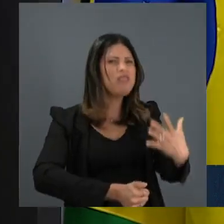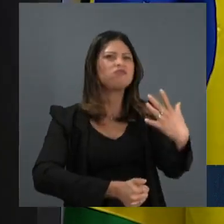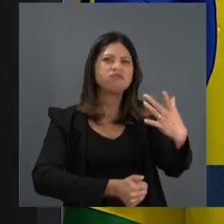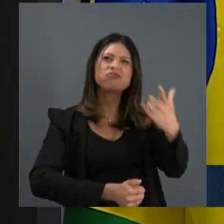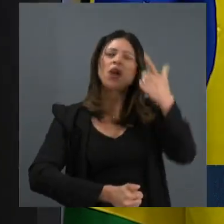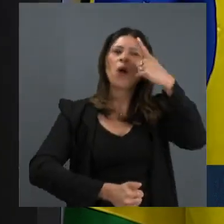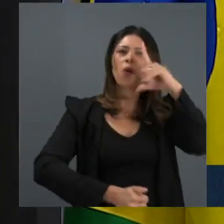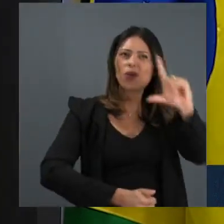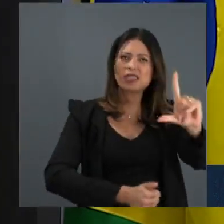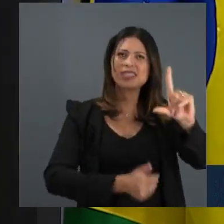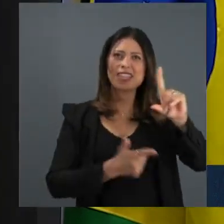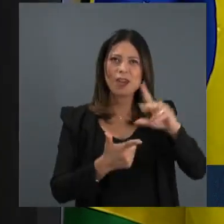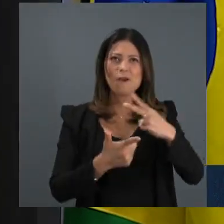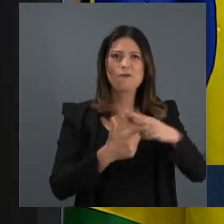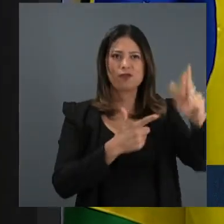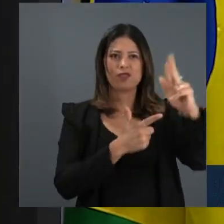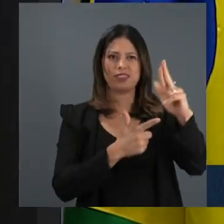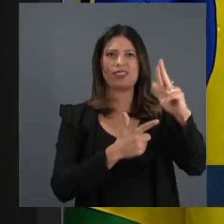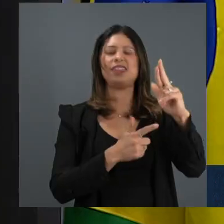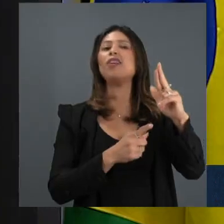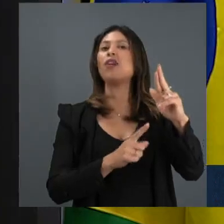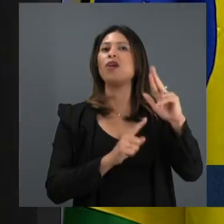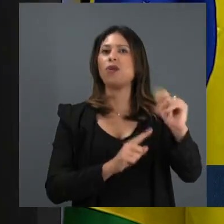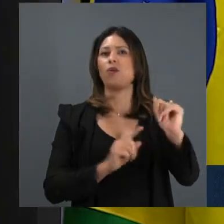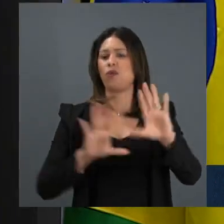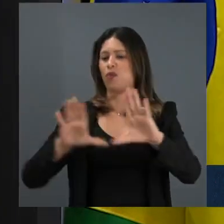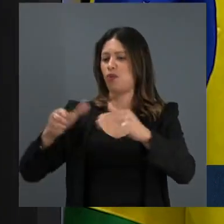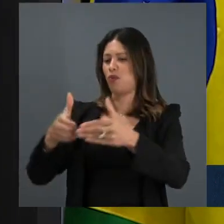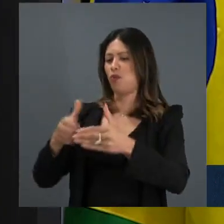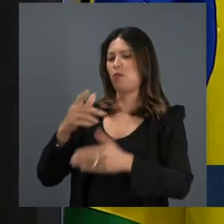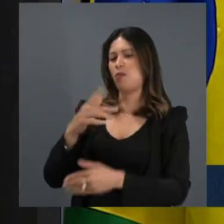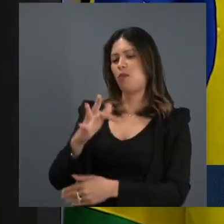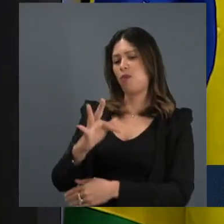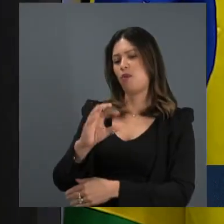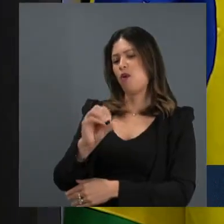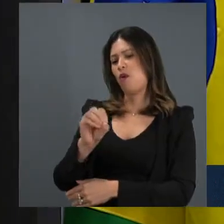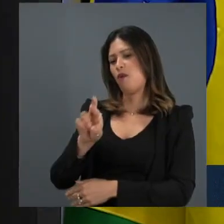Fortaleza tinha ganho de 2-0 e o